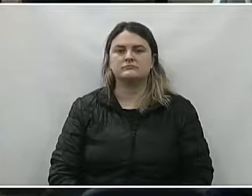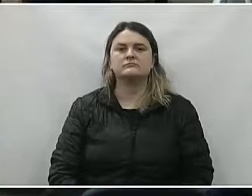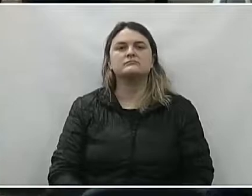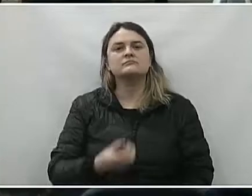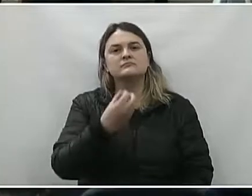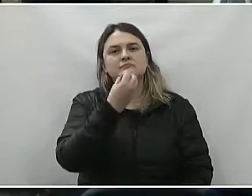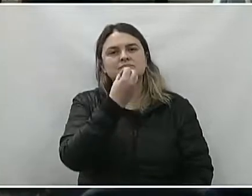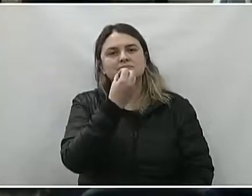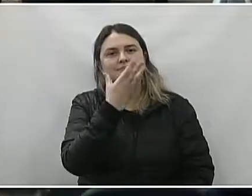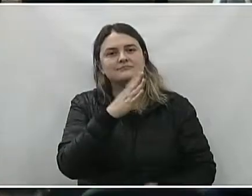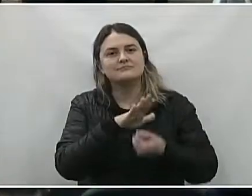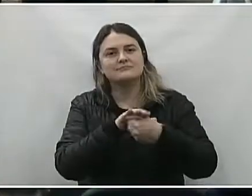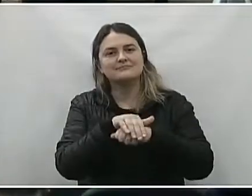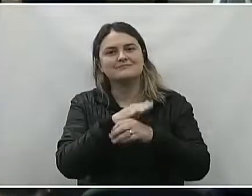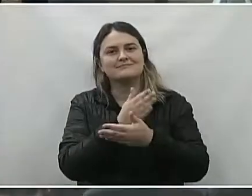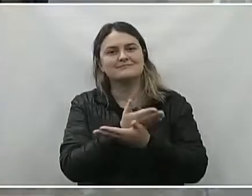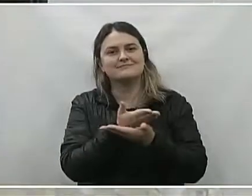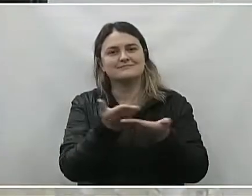Boa noite a todos.